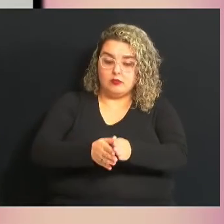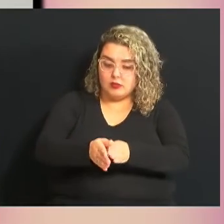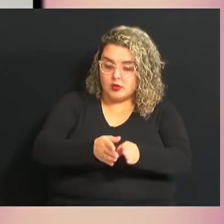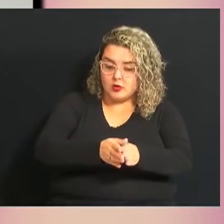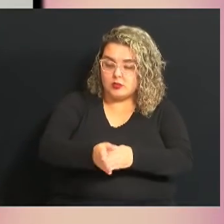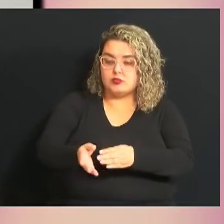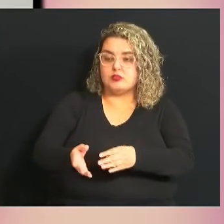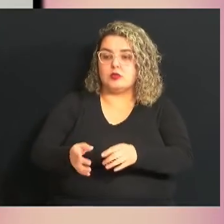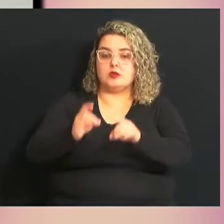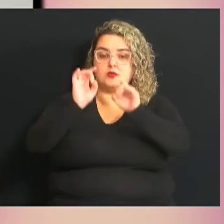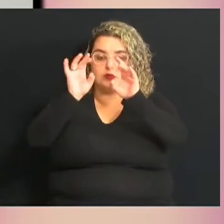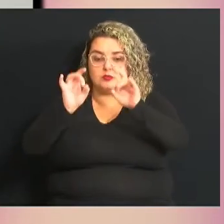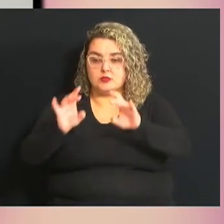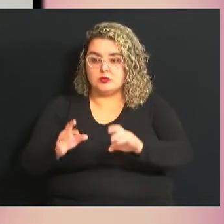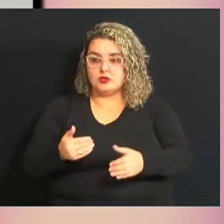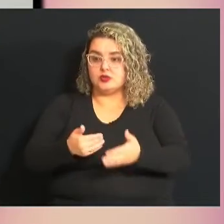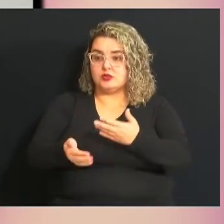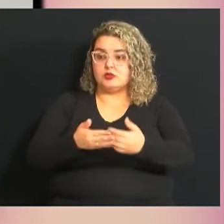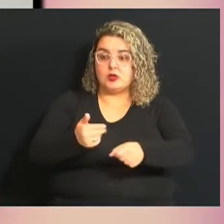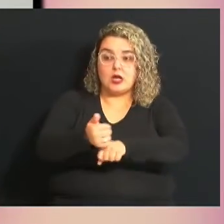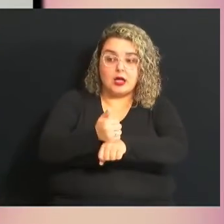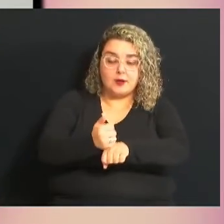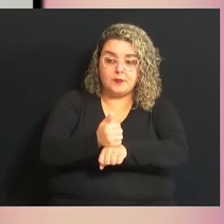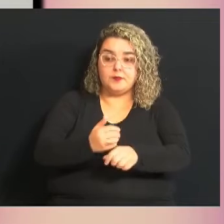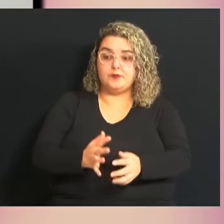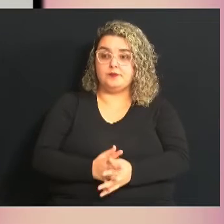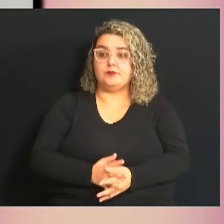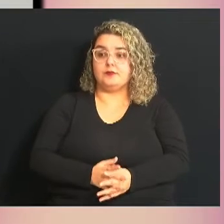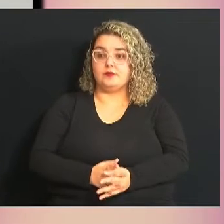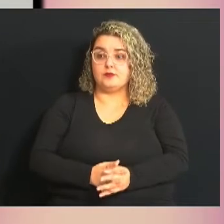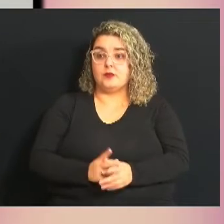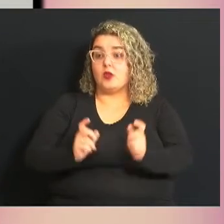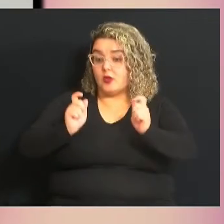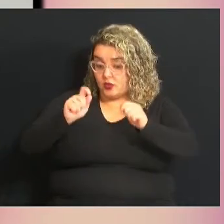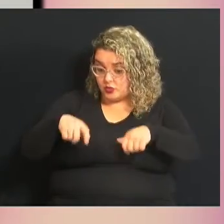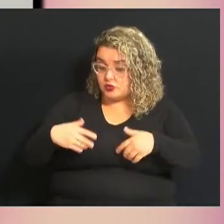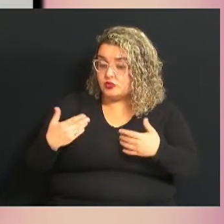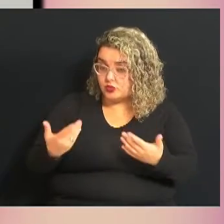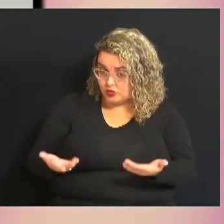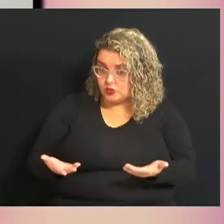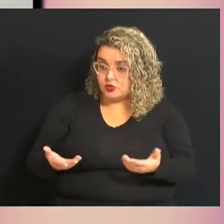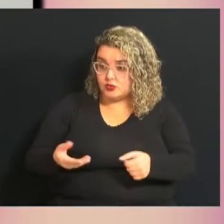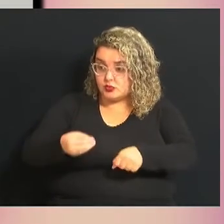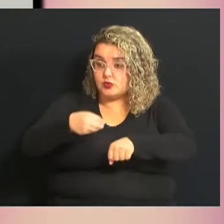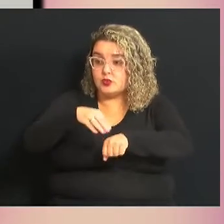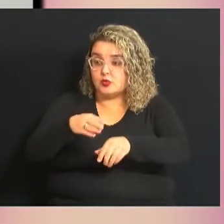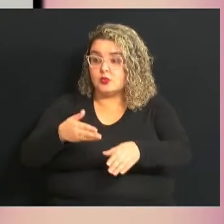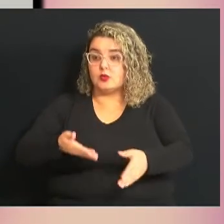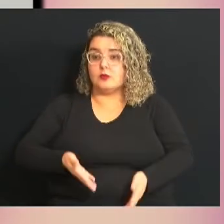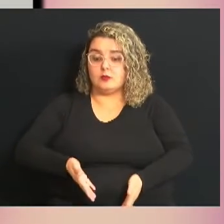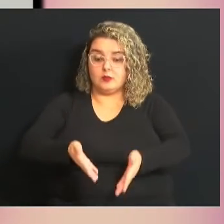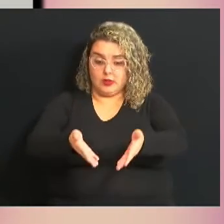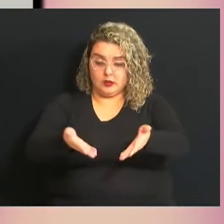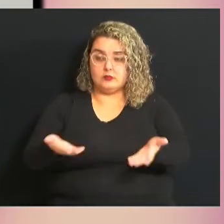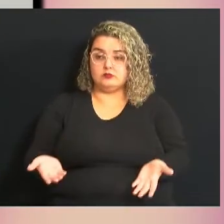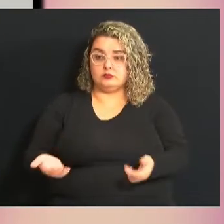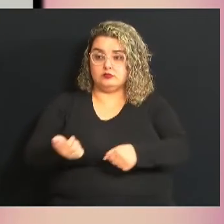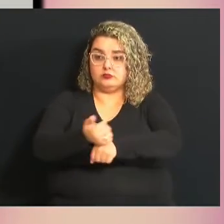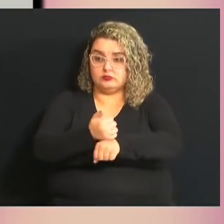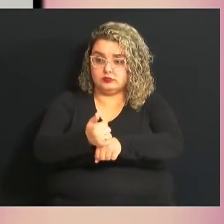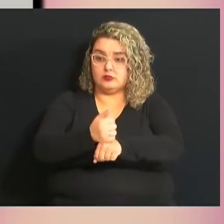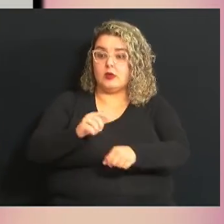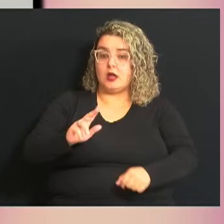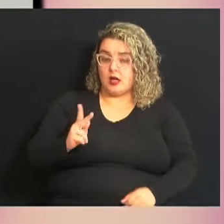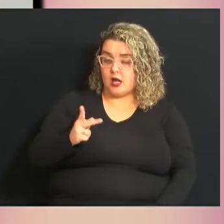né, qualquer profissional vai estar em condições de encaminhar você para um profissional habilitado,